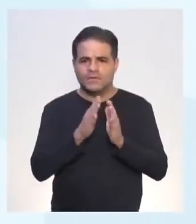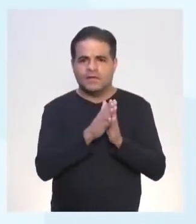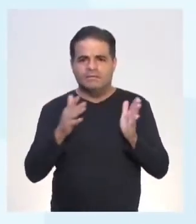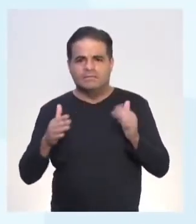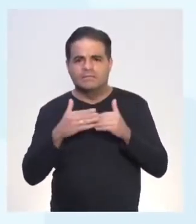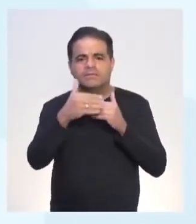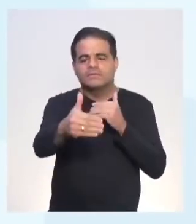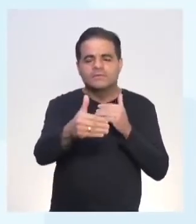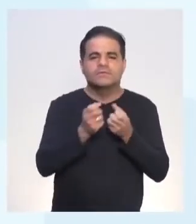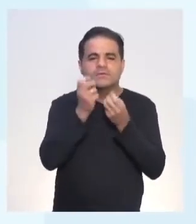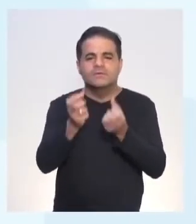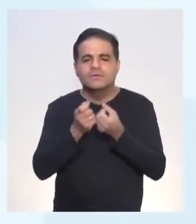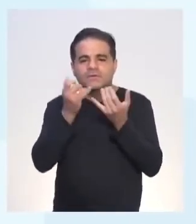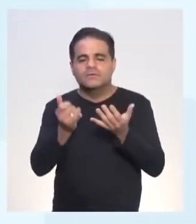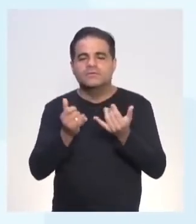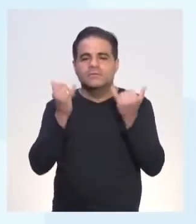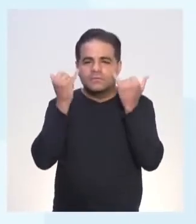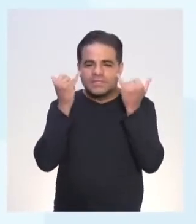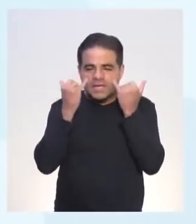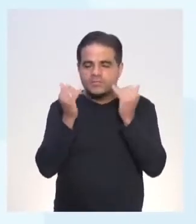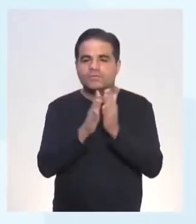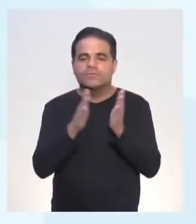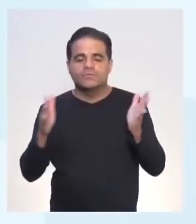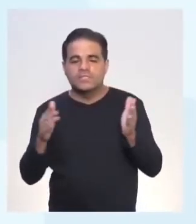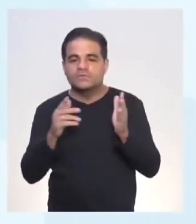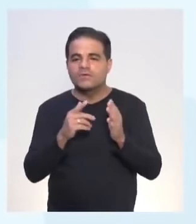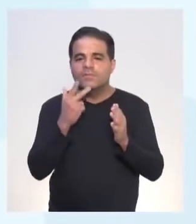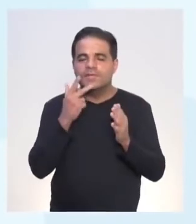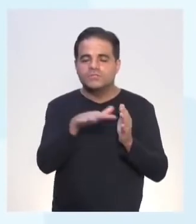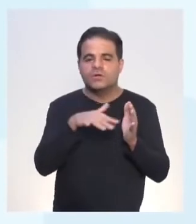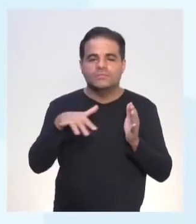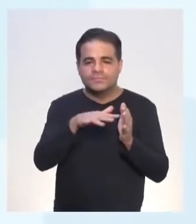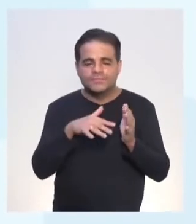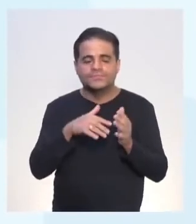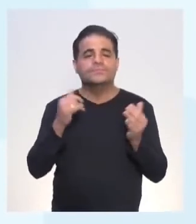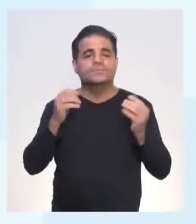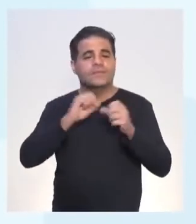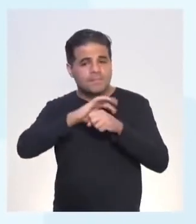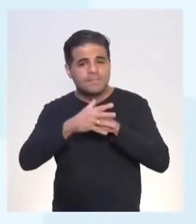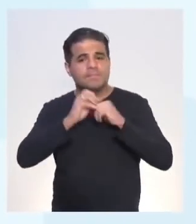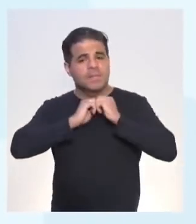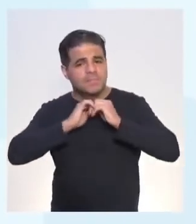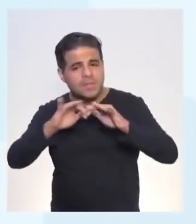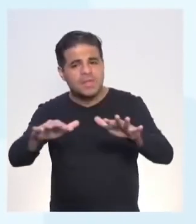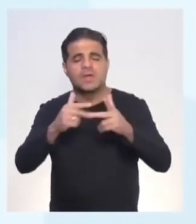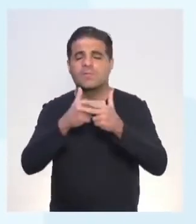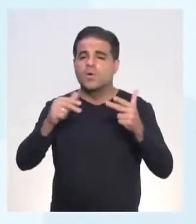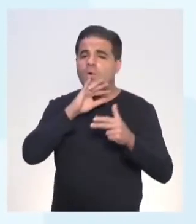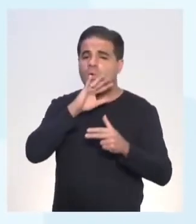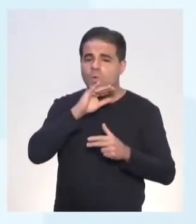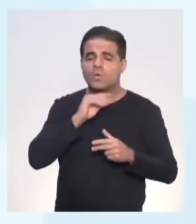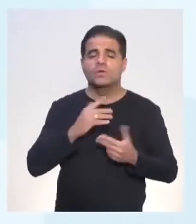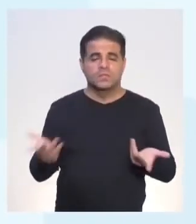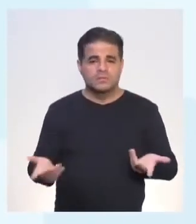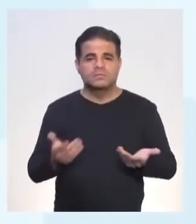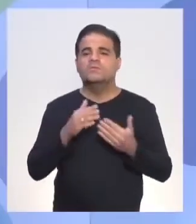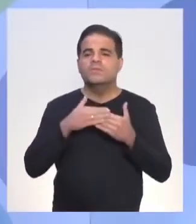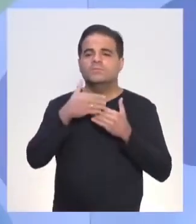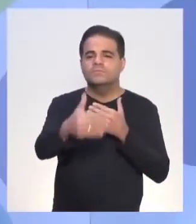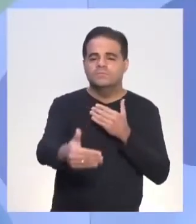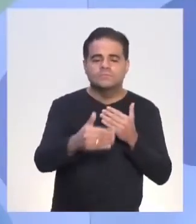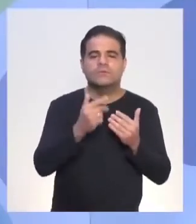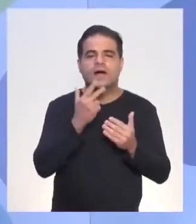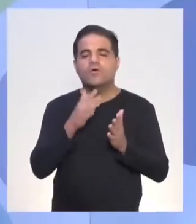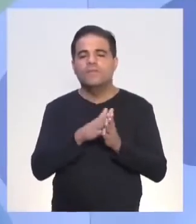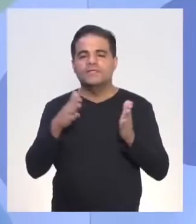da desinformação, né? Porque a pandemia, como é uma coisa ruim, né, traz um mal, traz uma doença, ela trouxe a fake